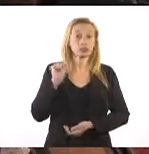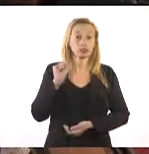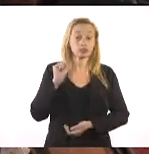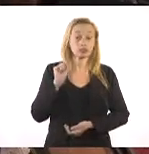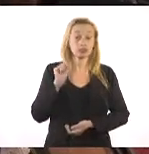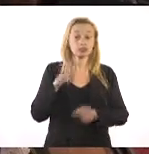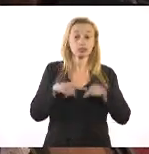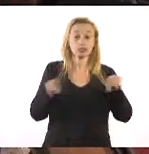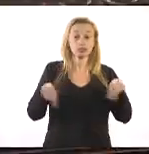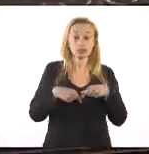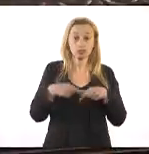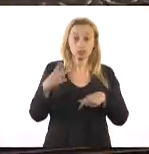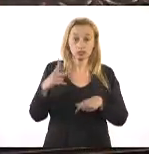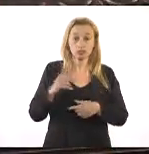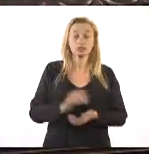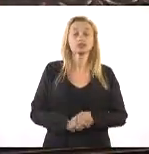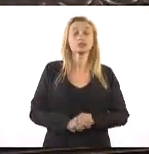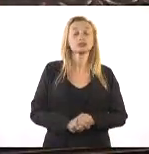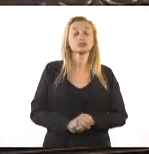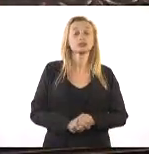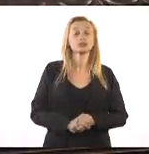seus gabinetes,